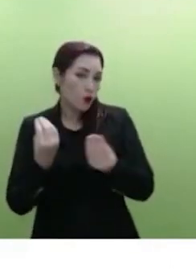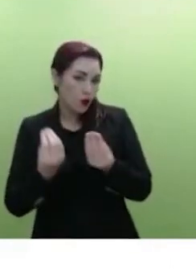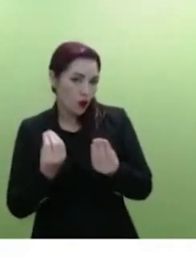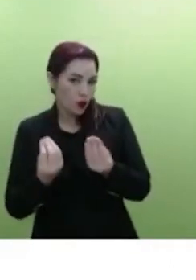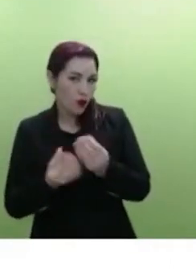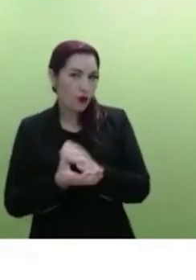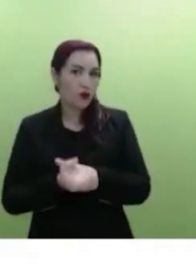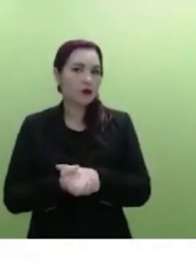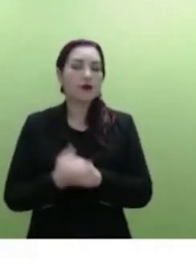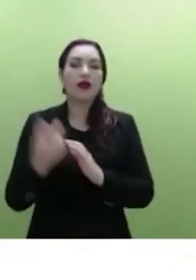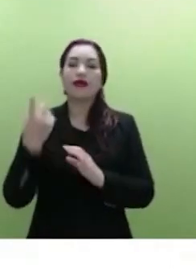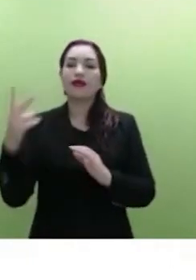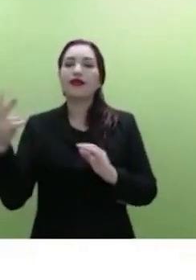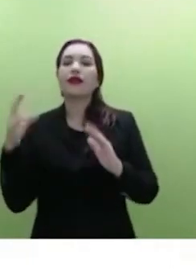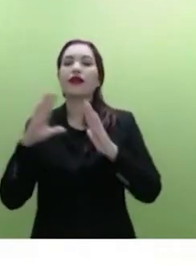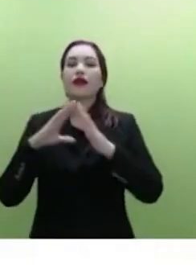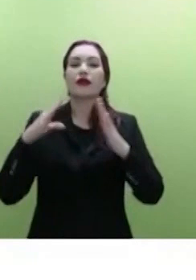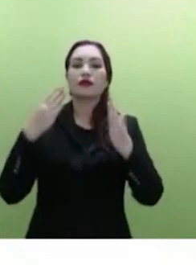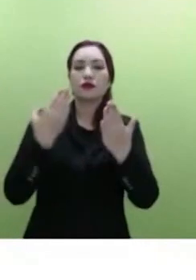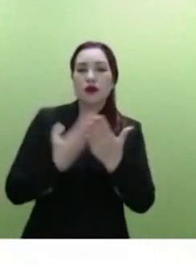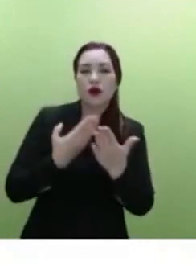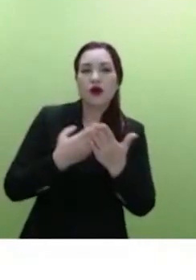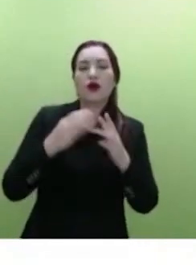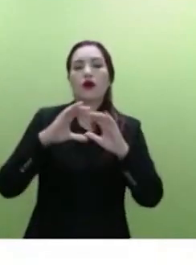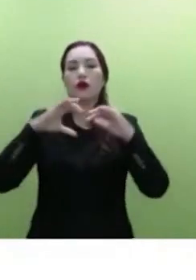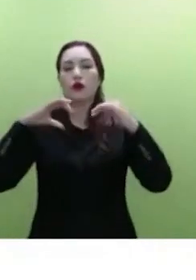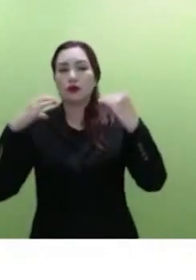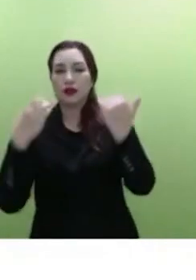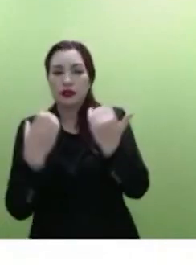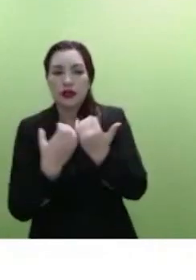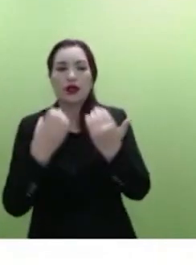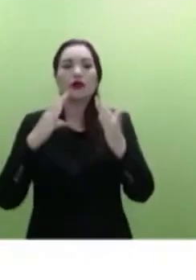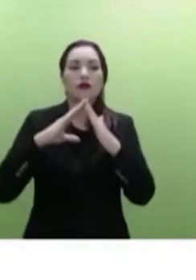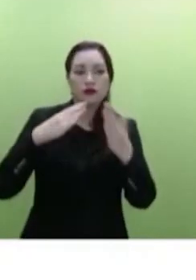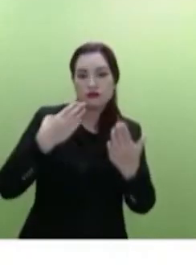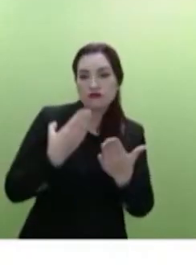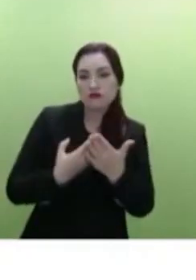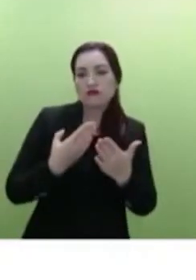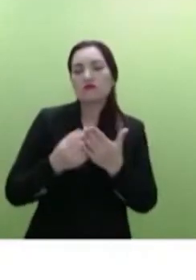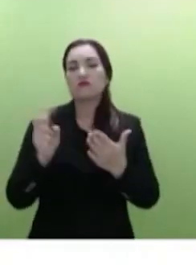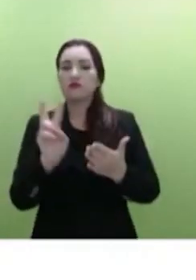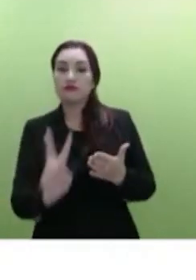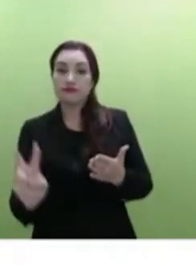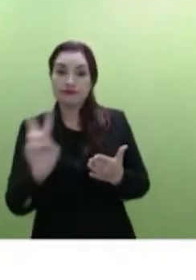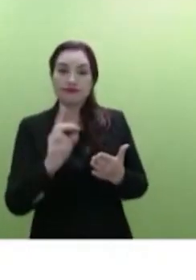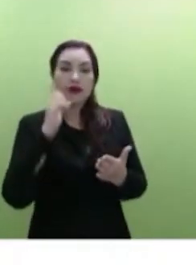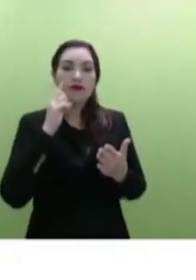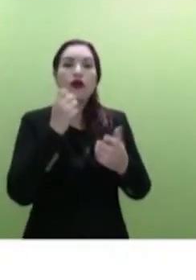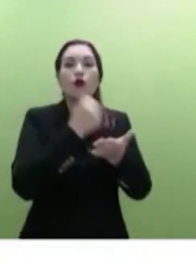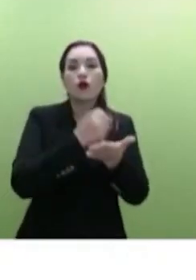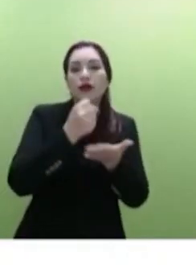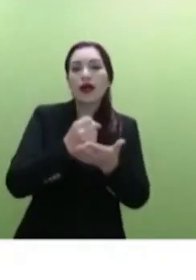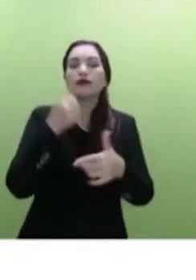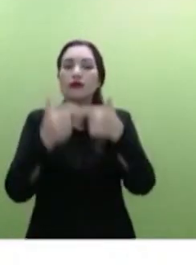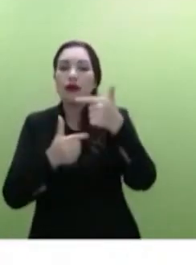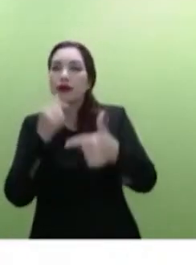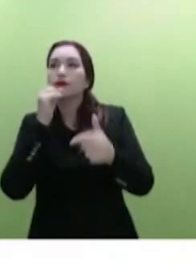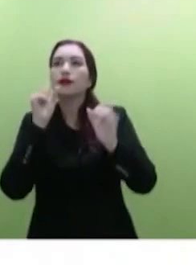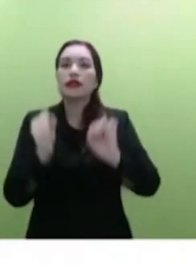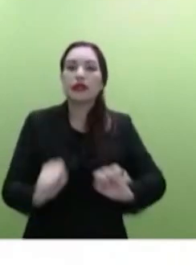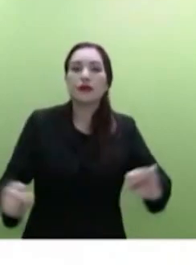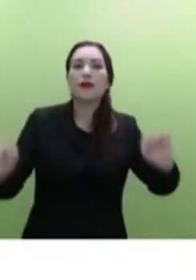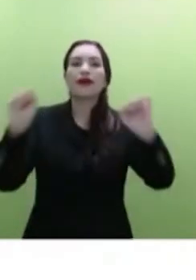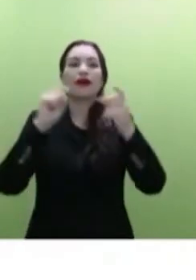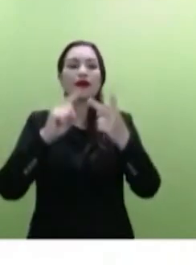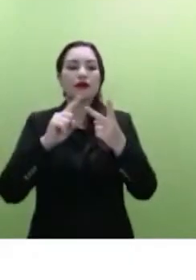escolar com a sua eh o seu conselho escolar né que acompanha a execução desses valores eh contratação de serviços para limpeza compra de